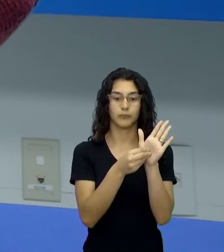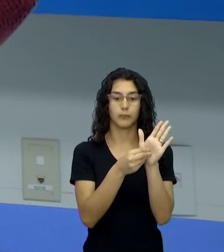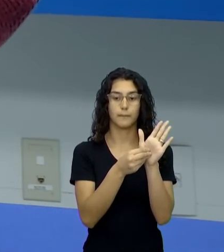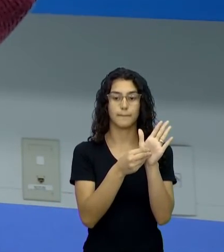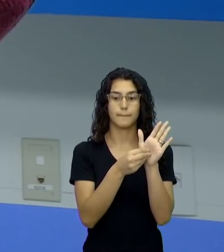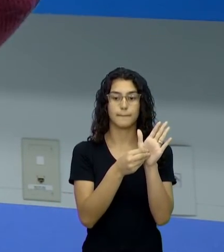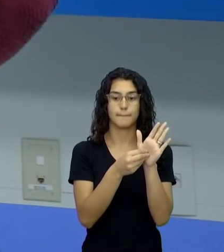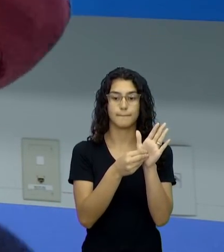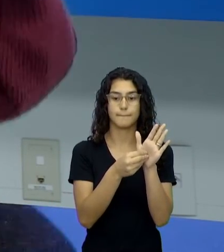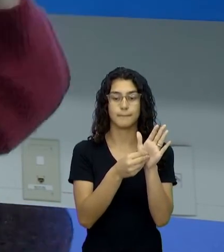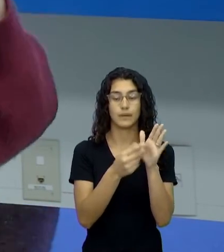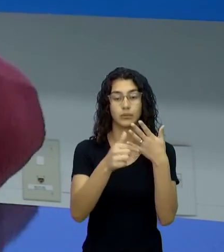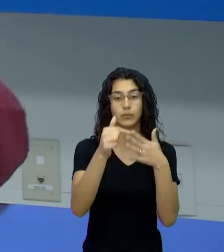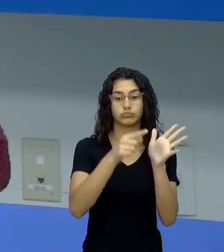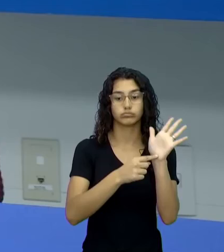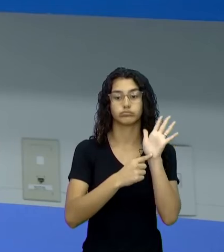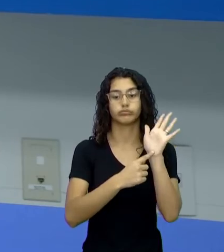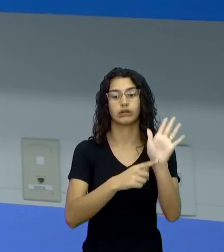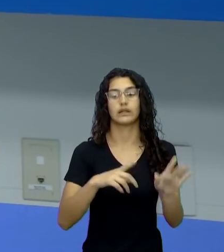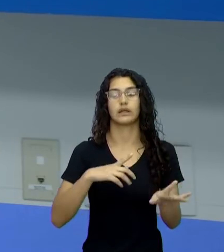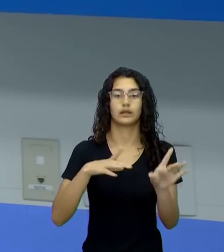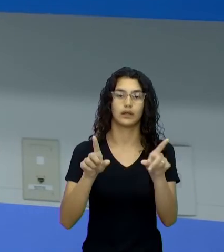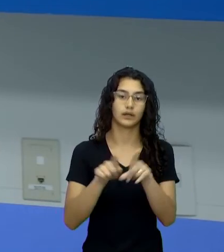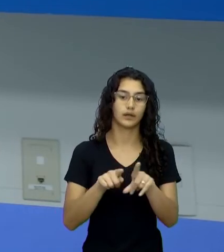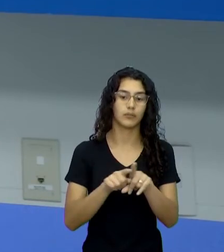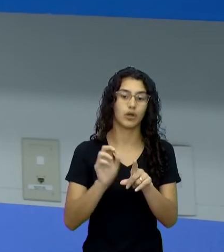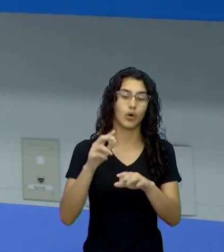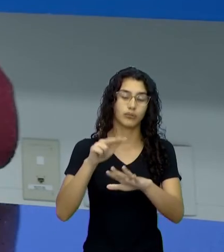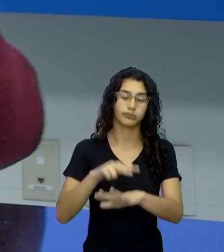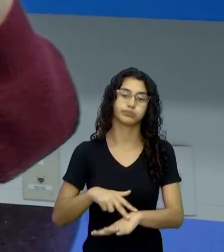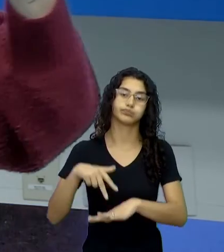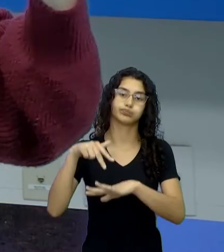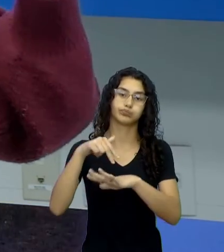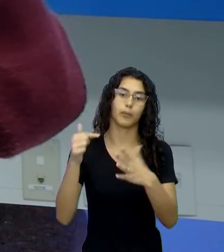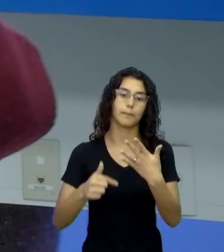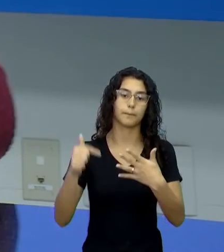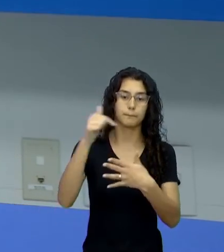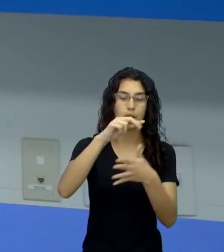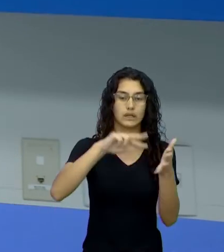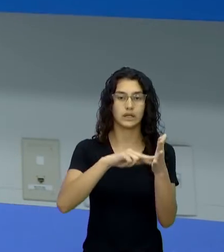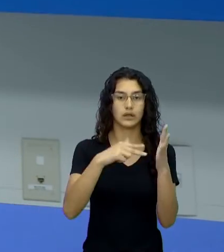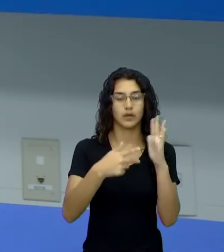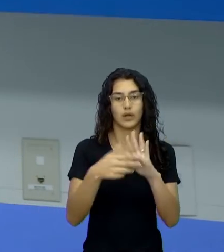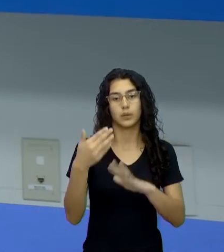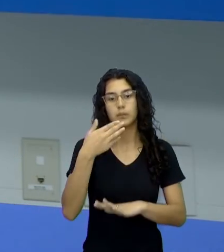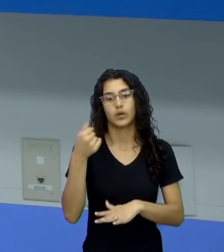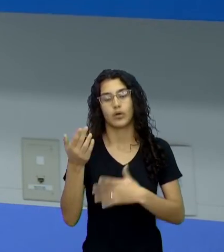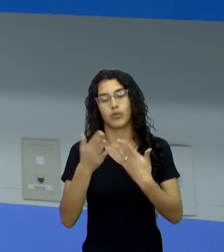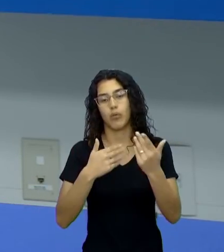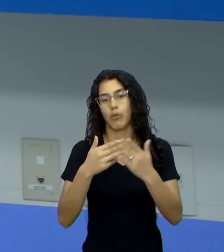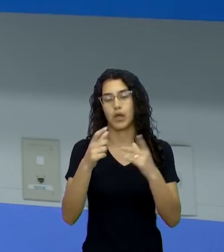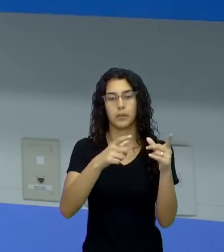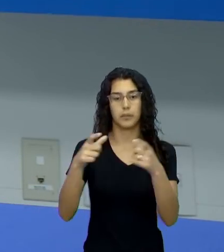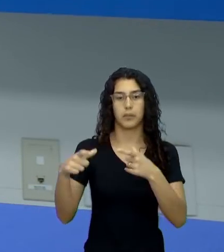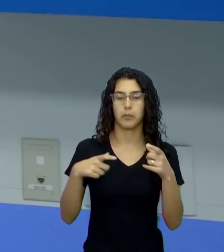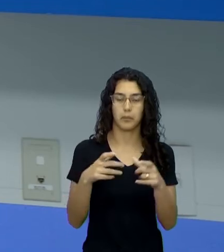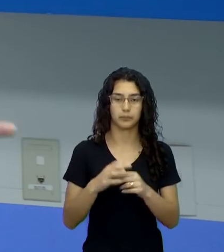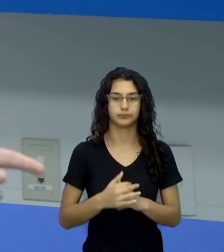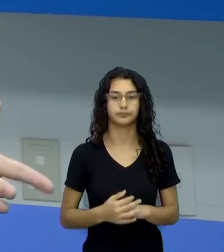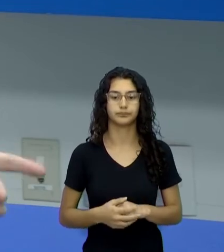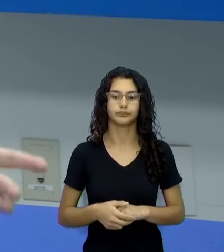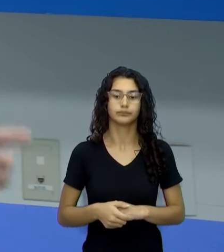eh principais referências ou privilegiam determinados significados em detrimento de outros